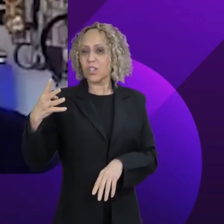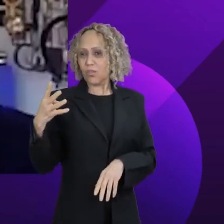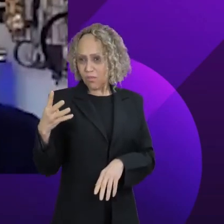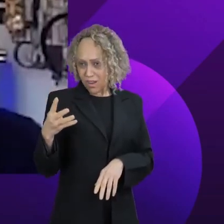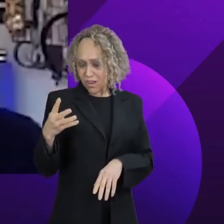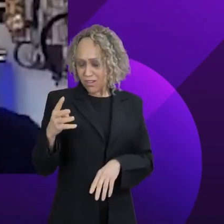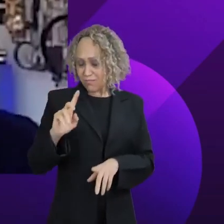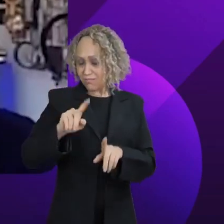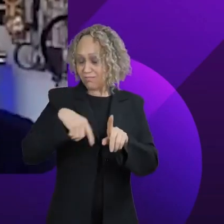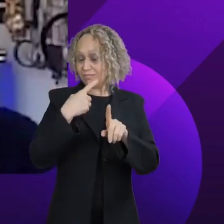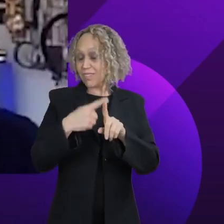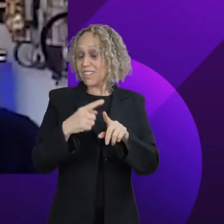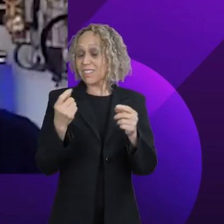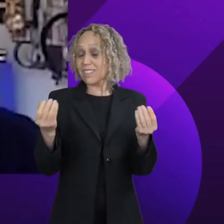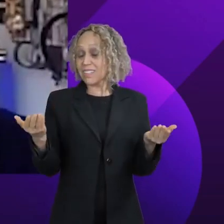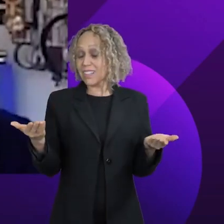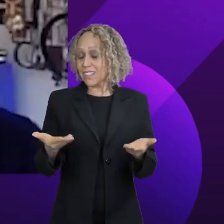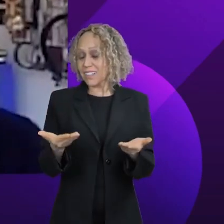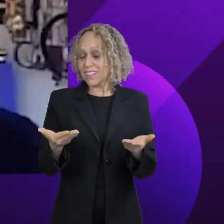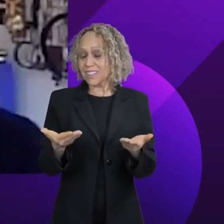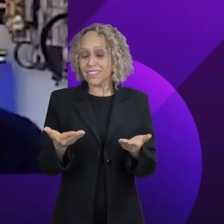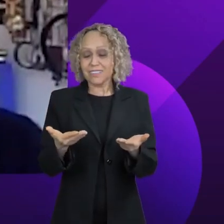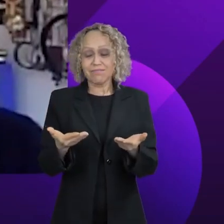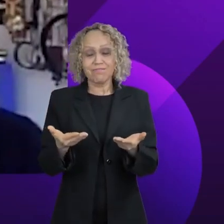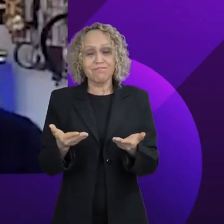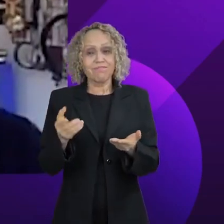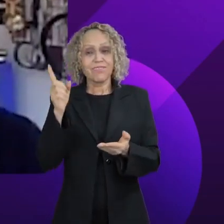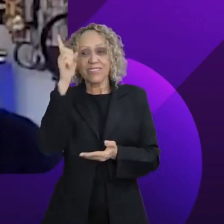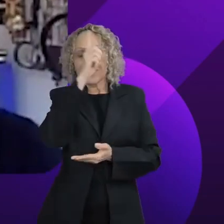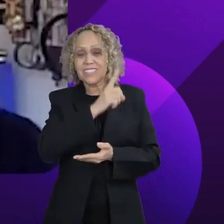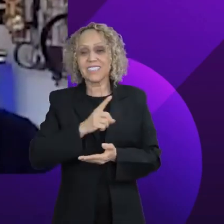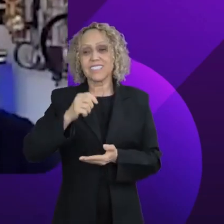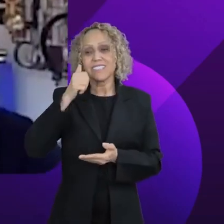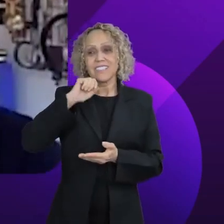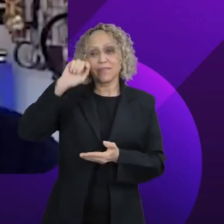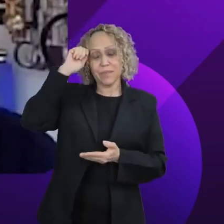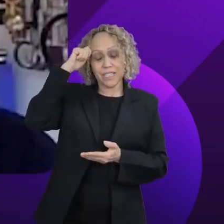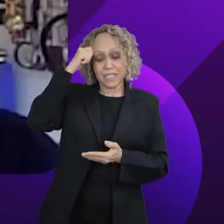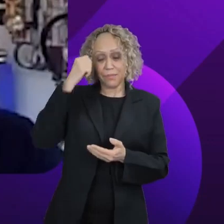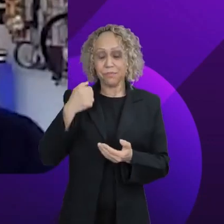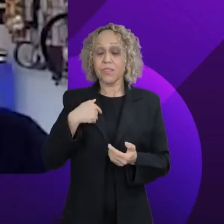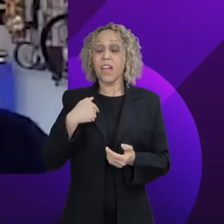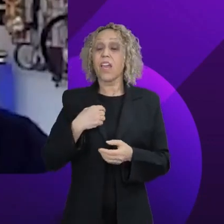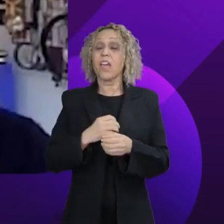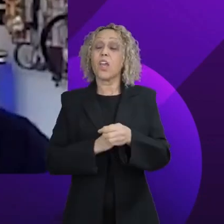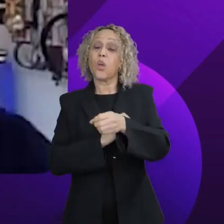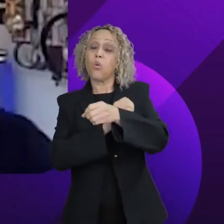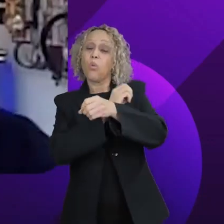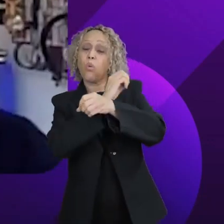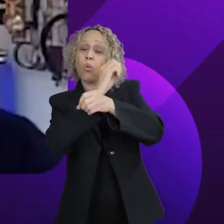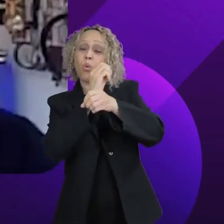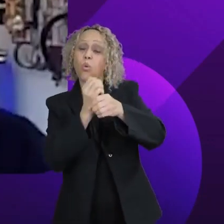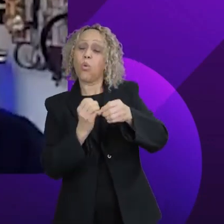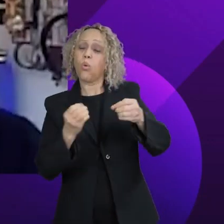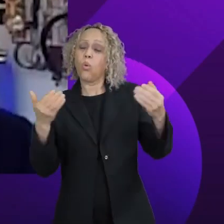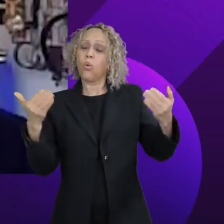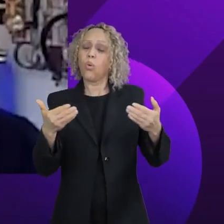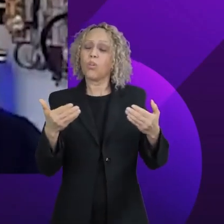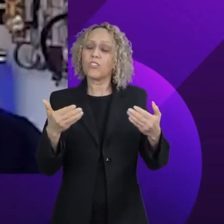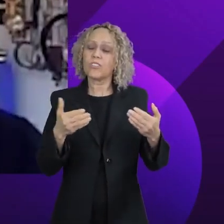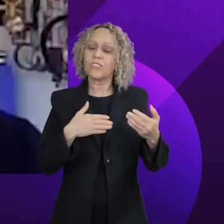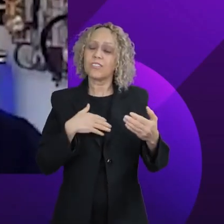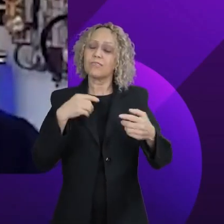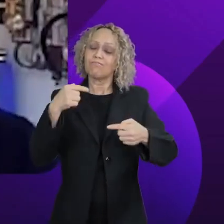hoje eu estou aqui toda emocionada porque, desde cedo, eu tenho dialogado sobre o legado